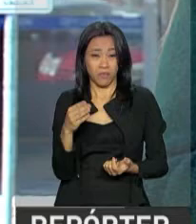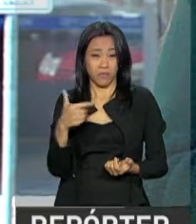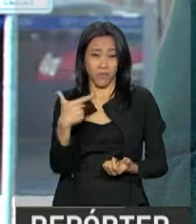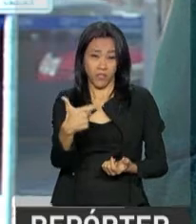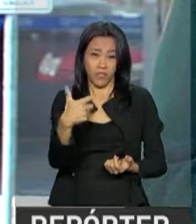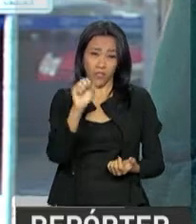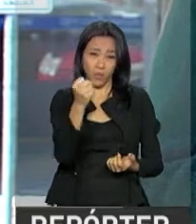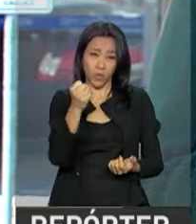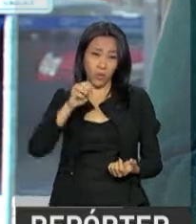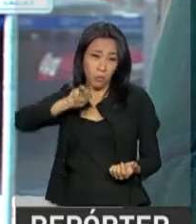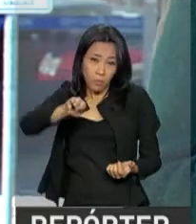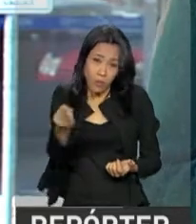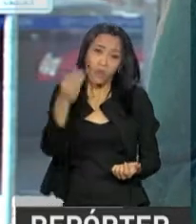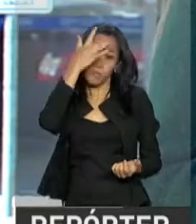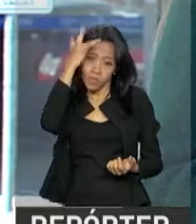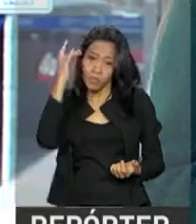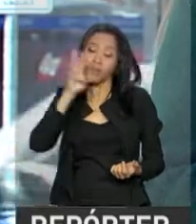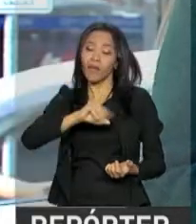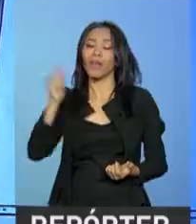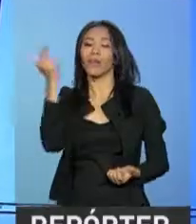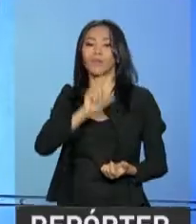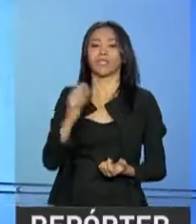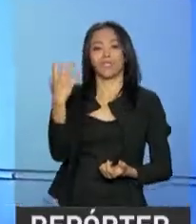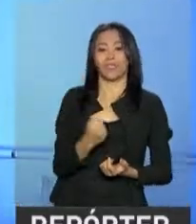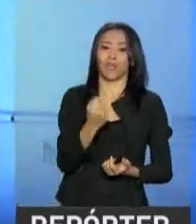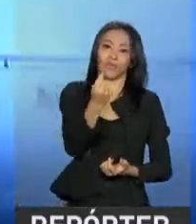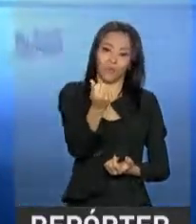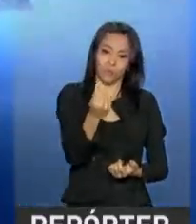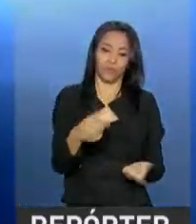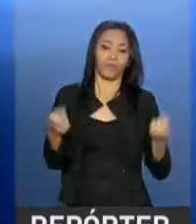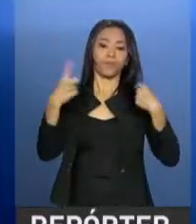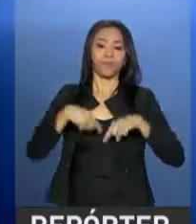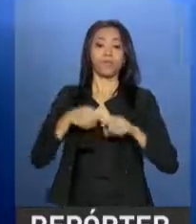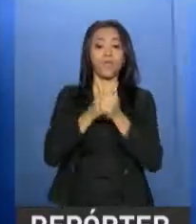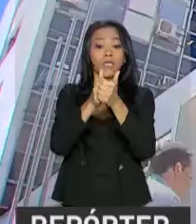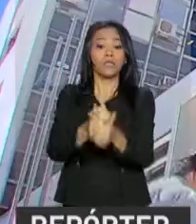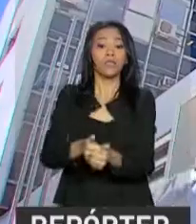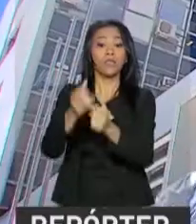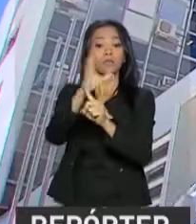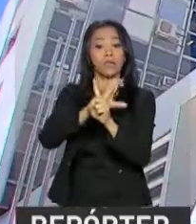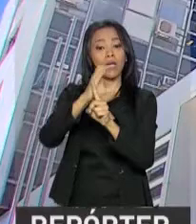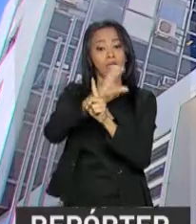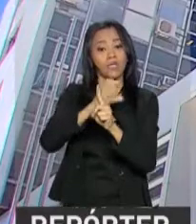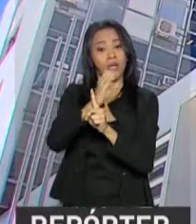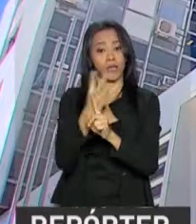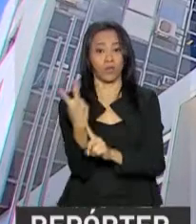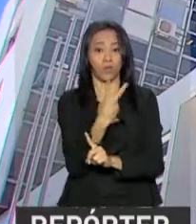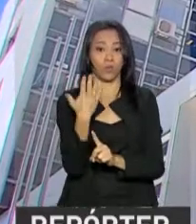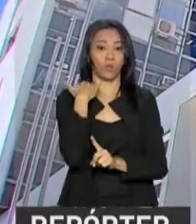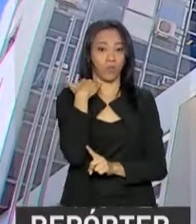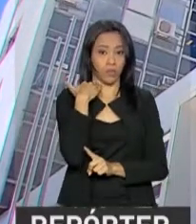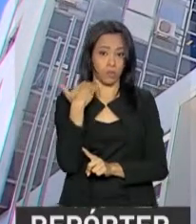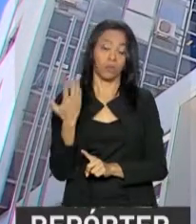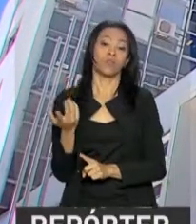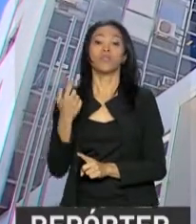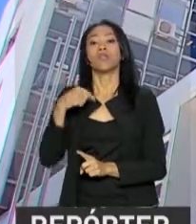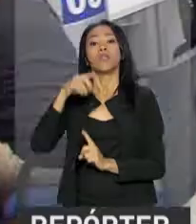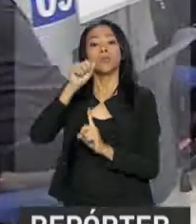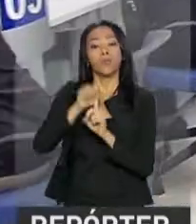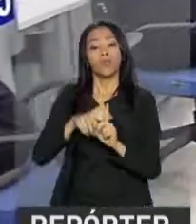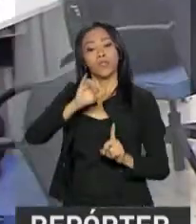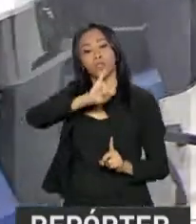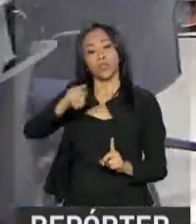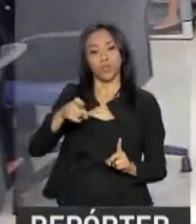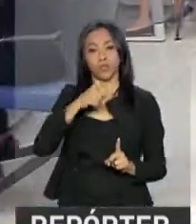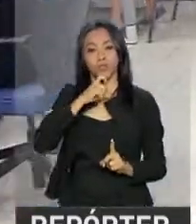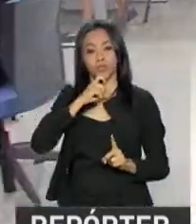milhões de pessoas serão contempladas pelos calendários da caixa econômica e do banco do brasil em julho haverá uma pausa